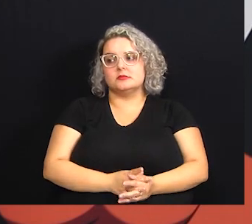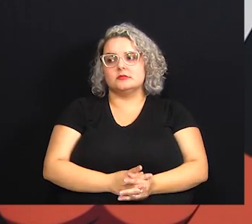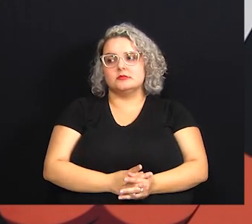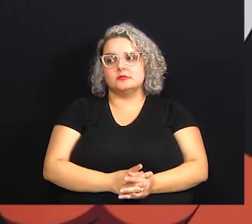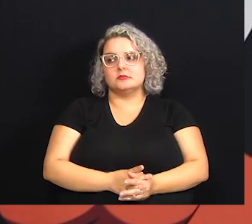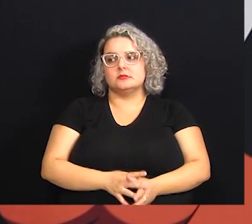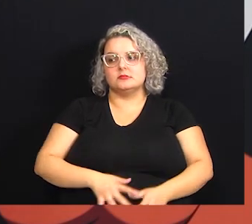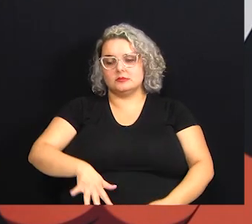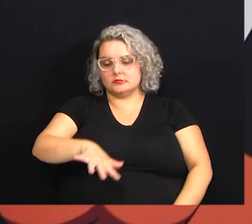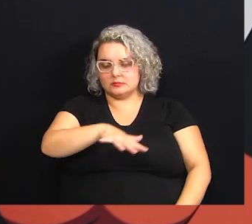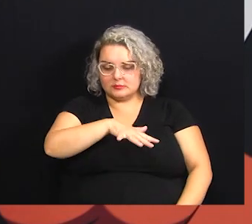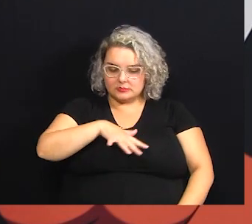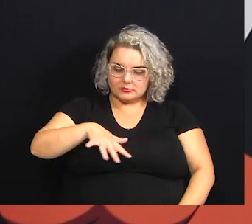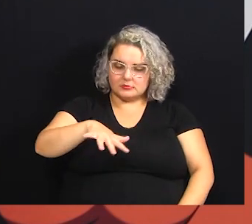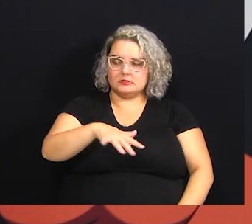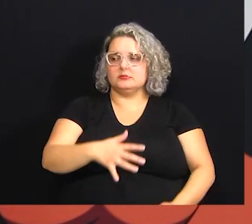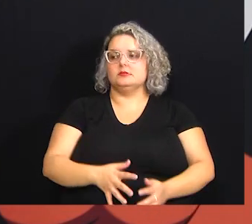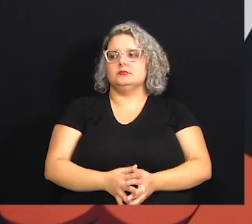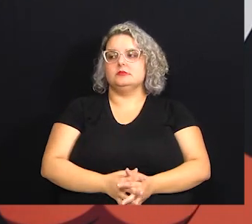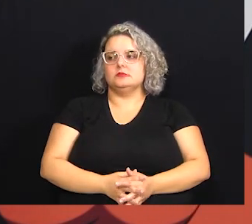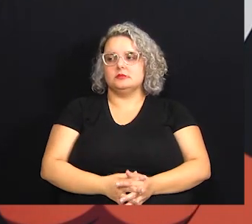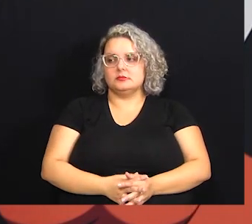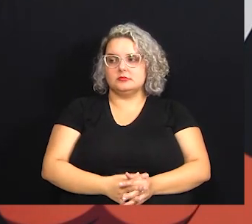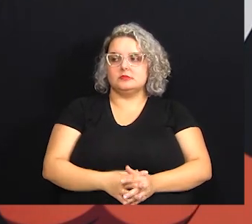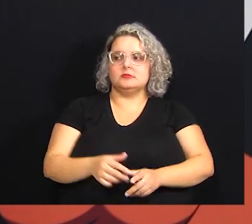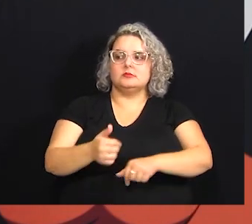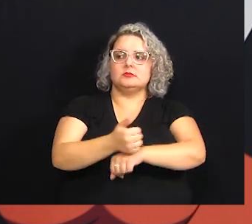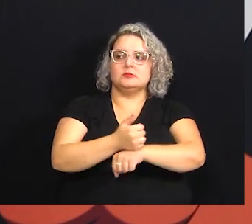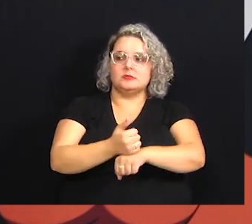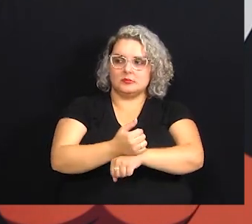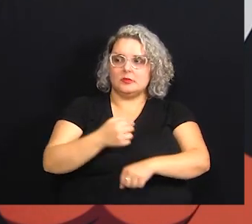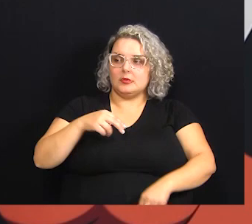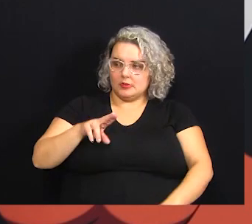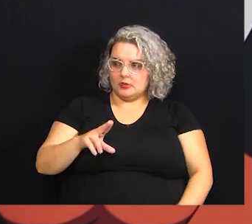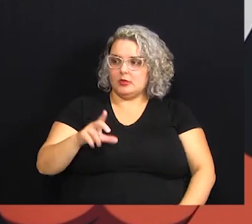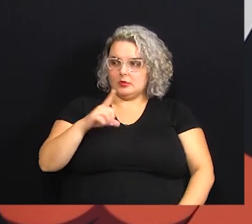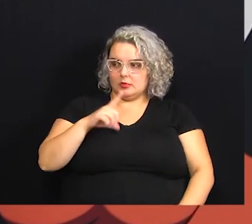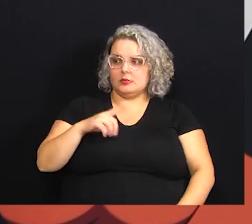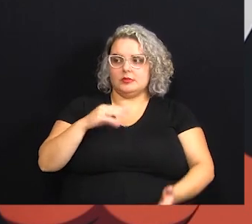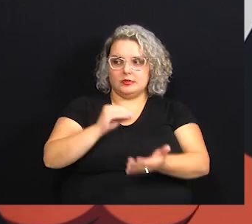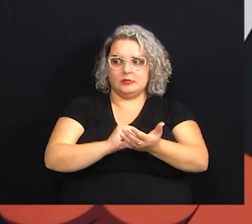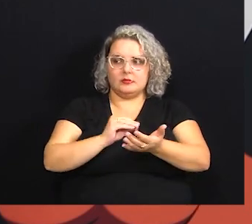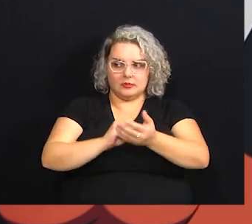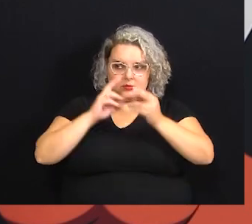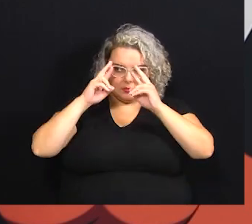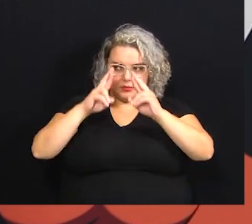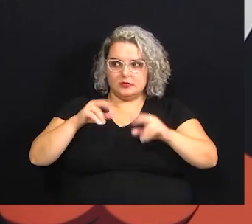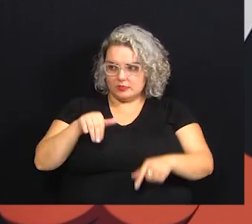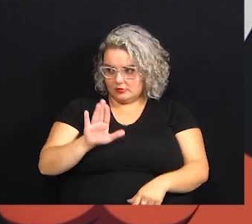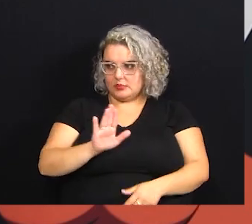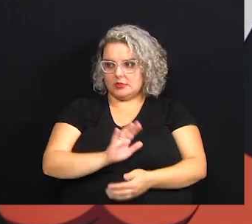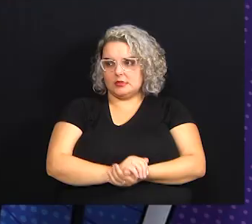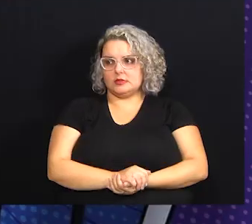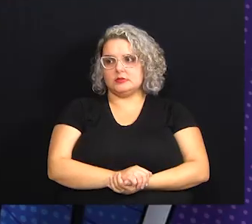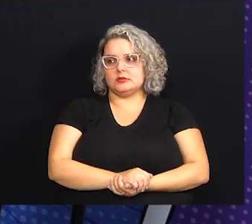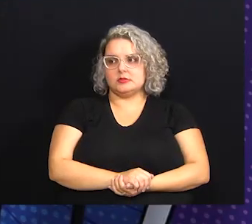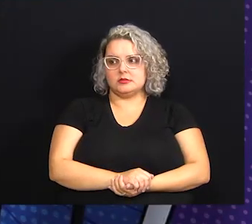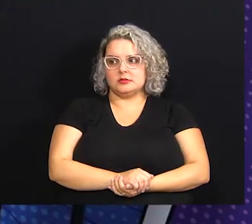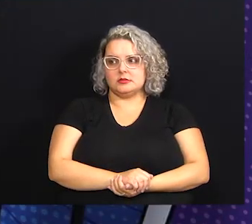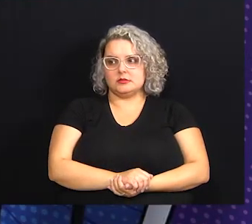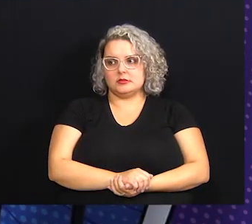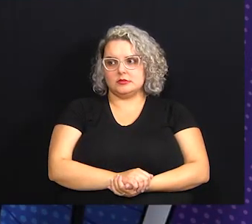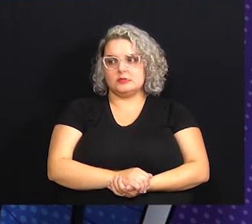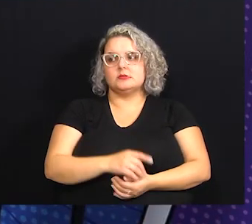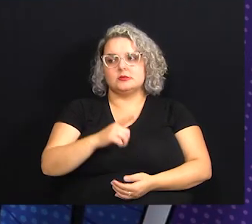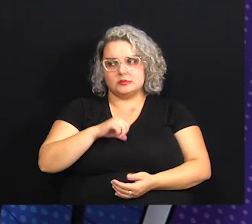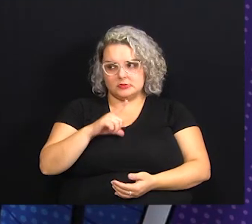no hall ali, né, do profissional, ou teve desrespeito e foi além?